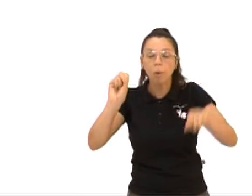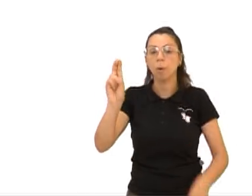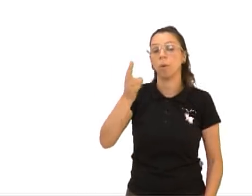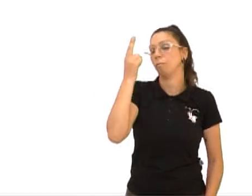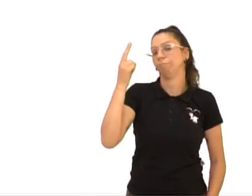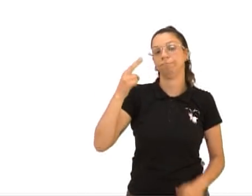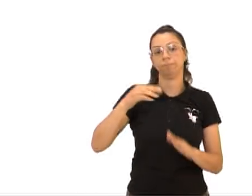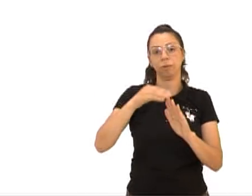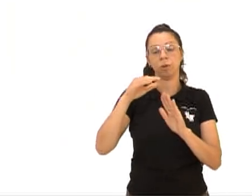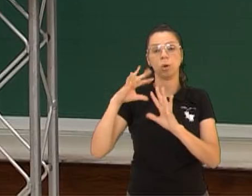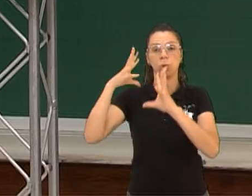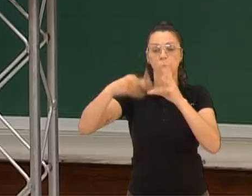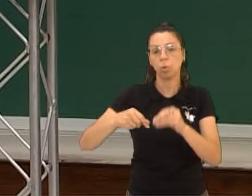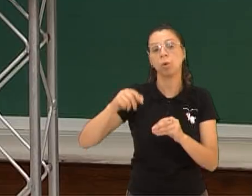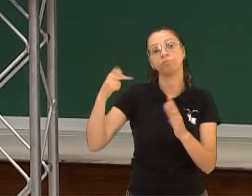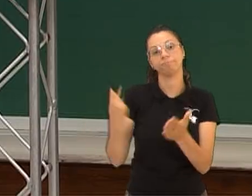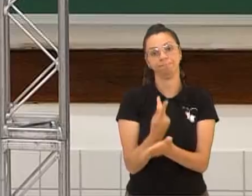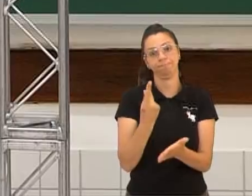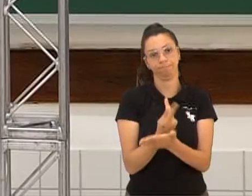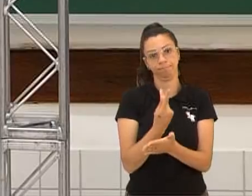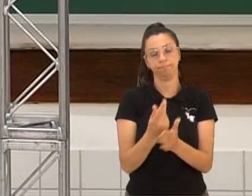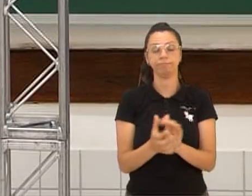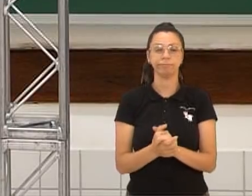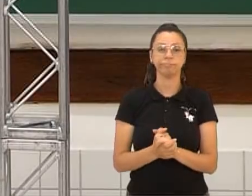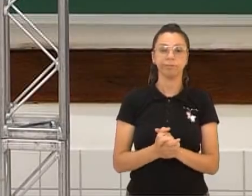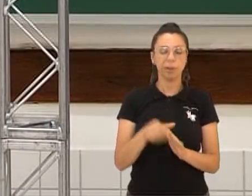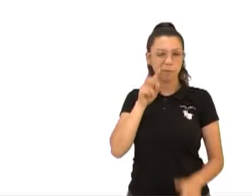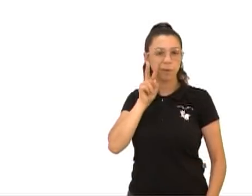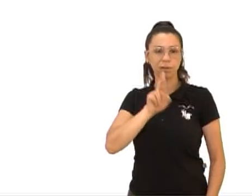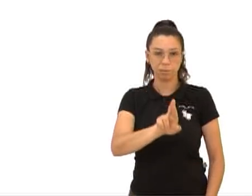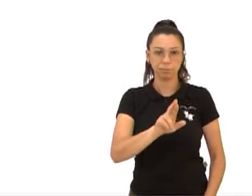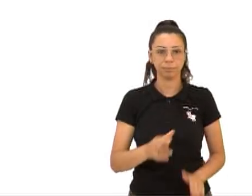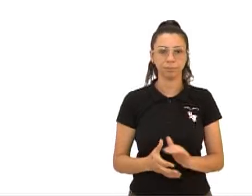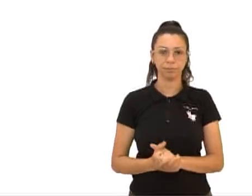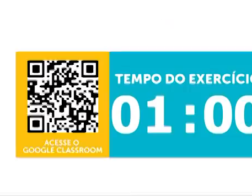ou nenhuma das opções? Vai lá, Otavano, manda ver.